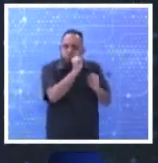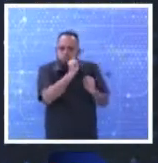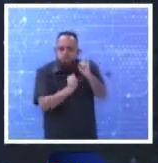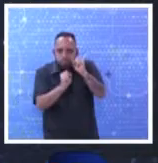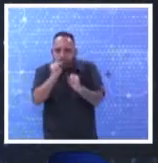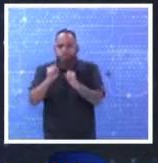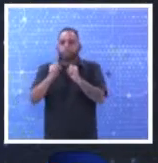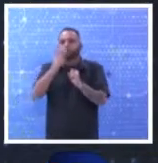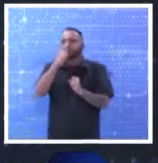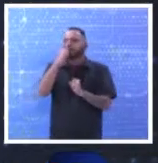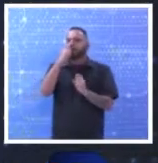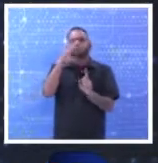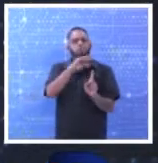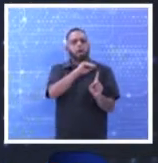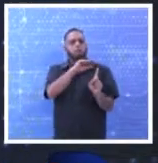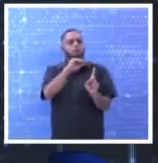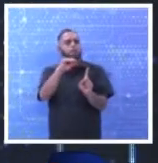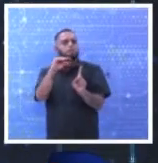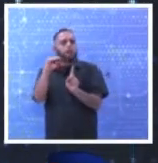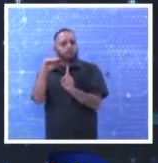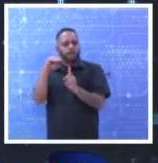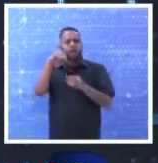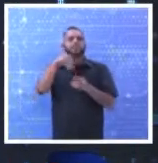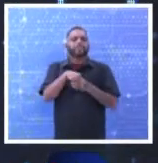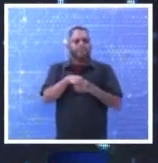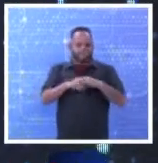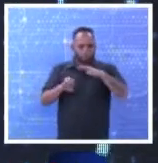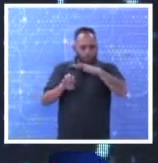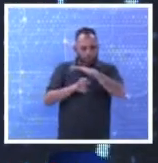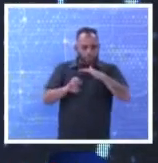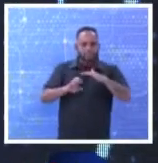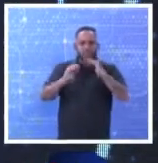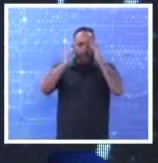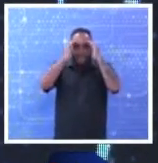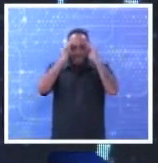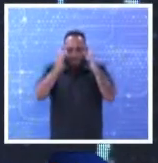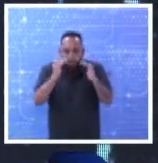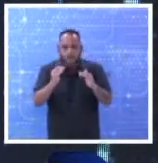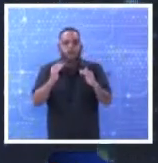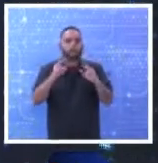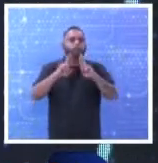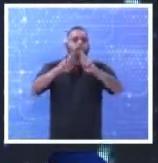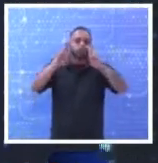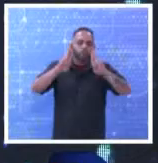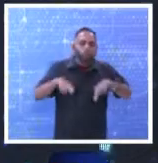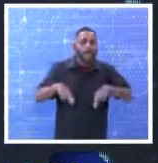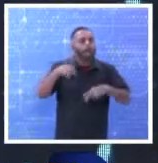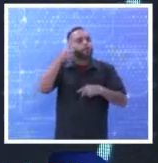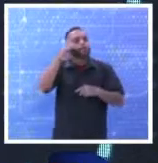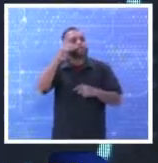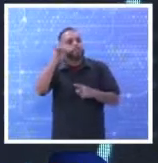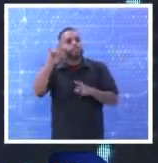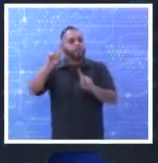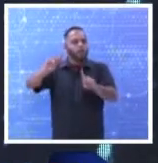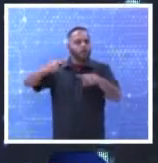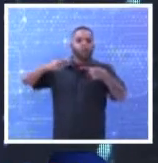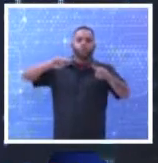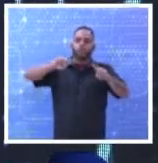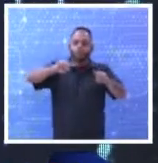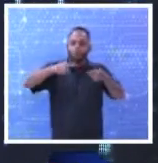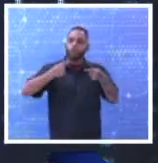assédio eleitoral nas suas empresas respeitem os seus trabalhadores não os ameaçam e